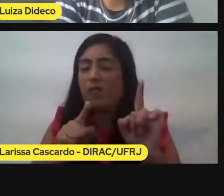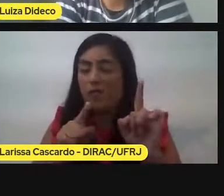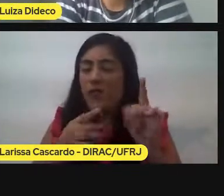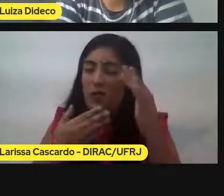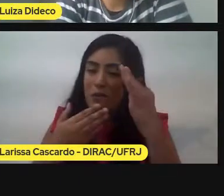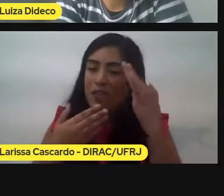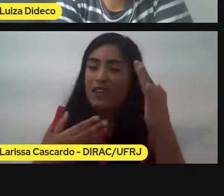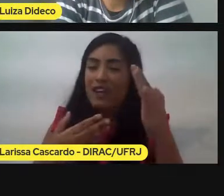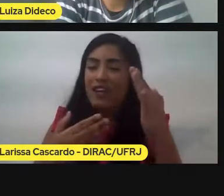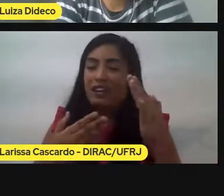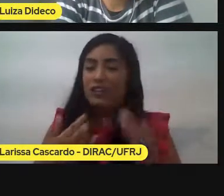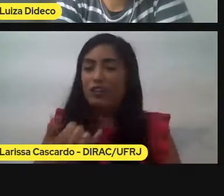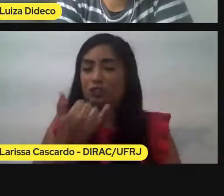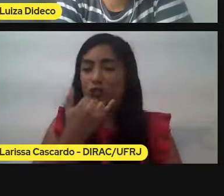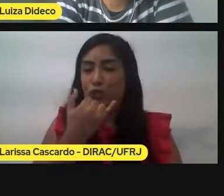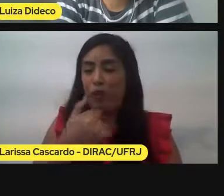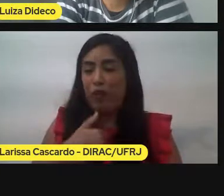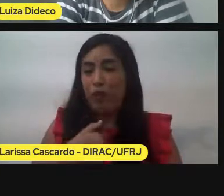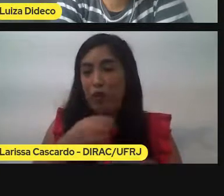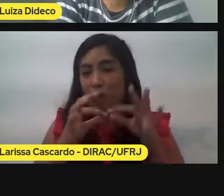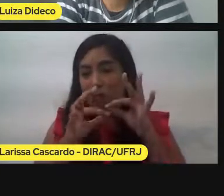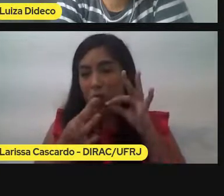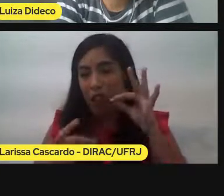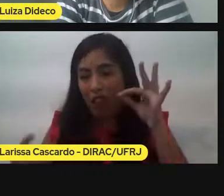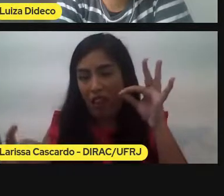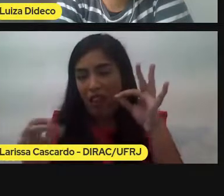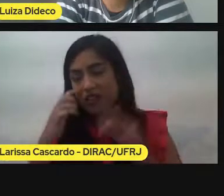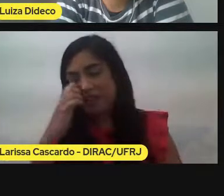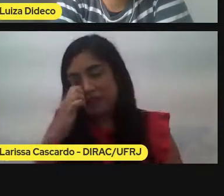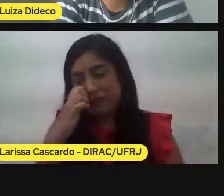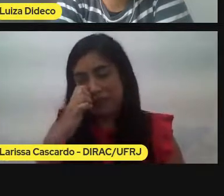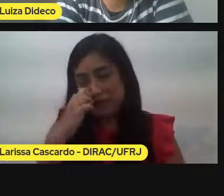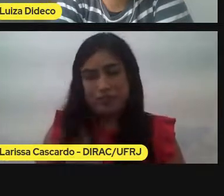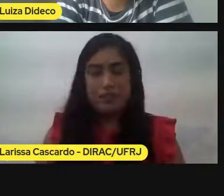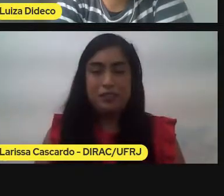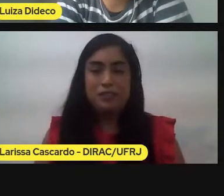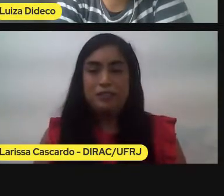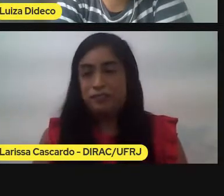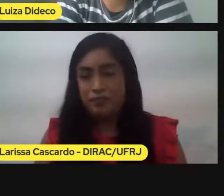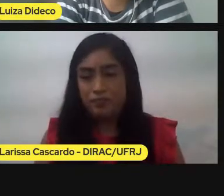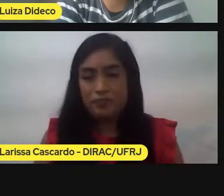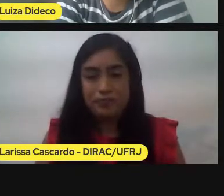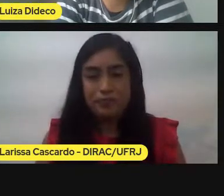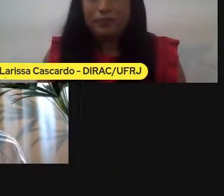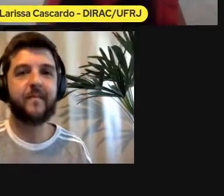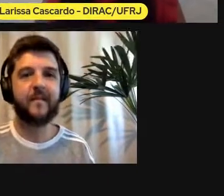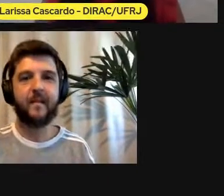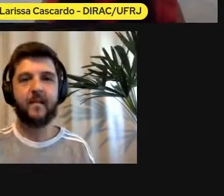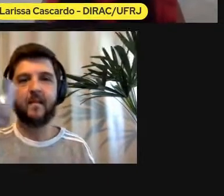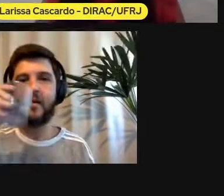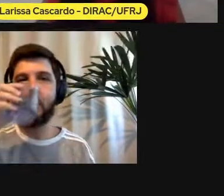a longa intervenção.